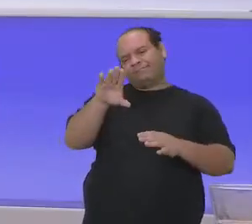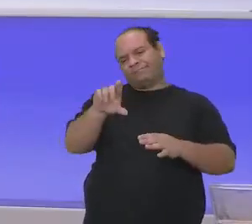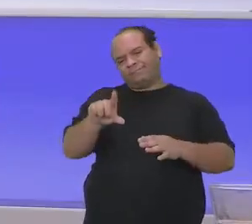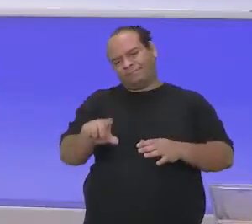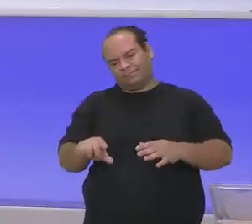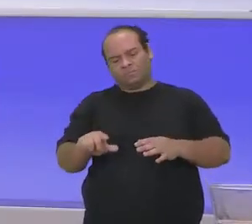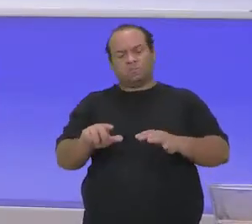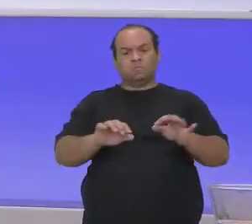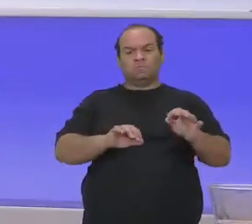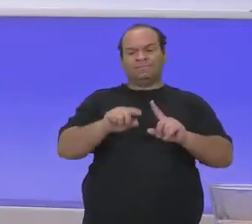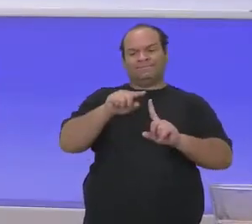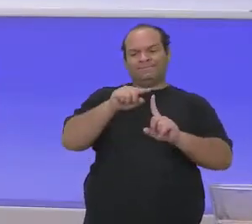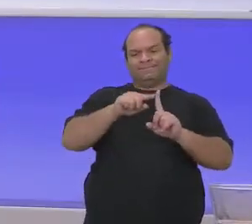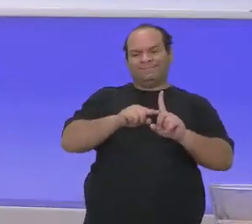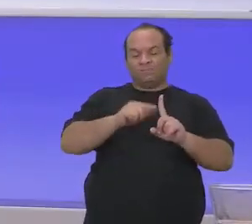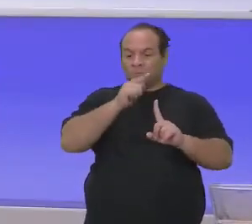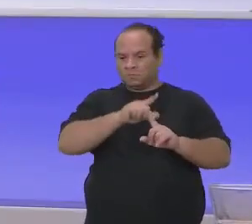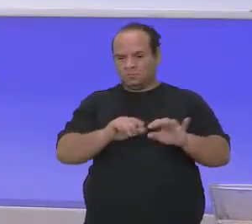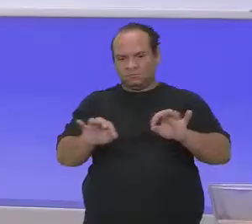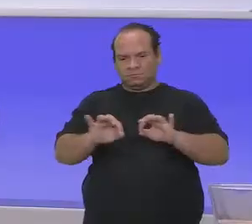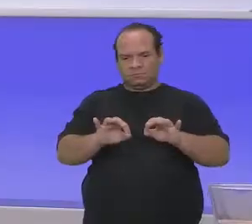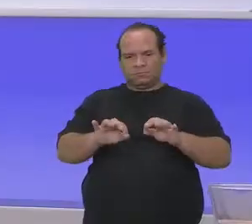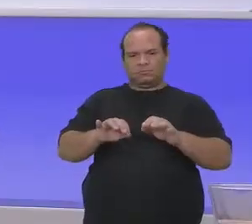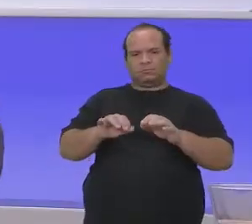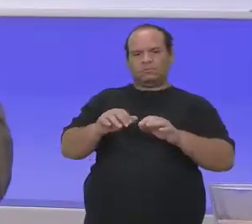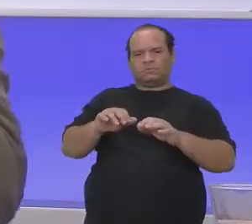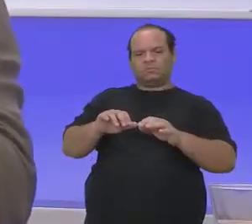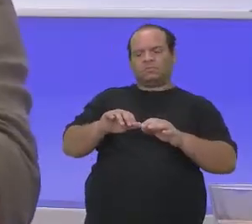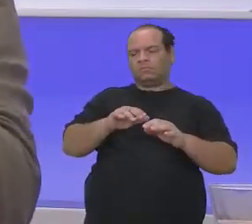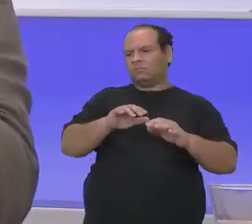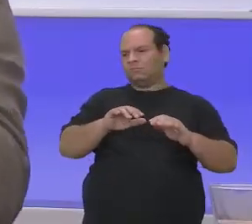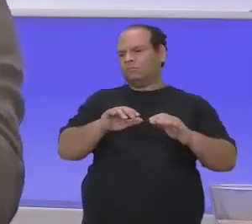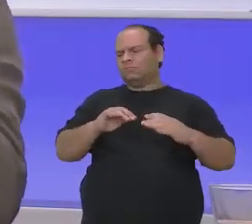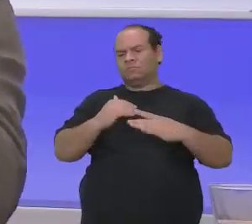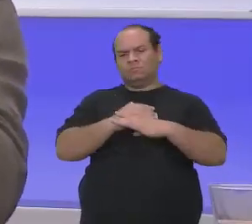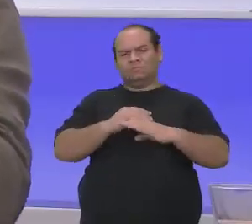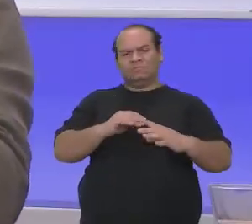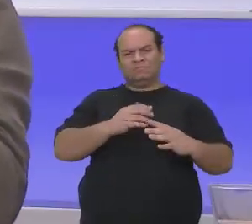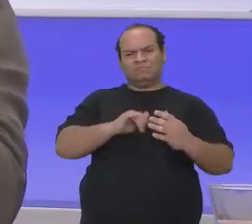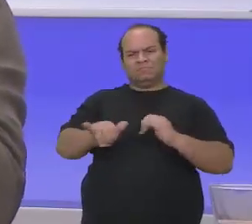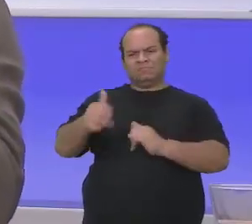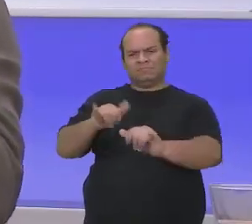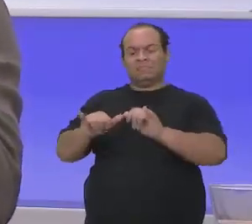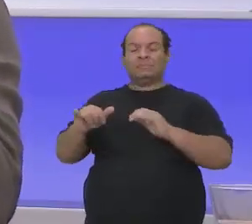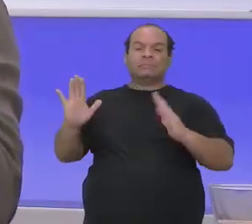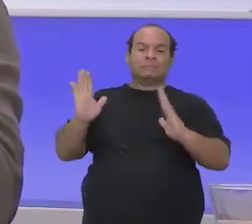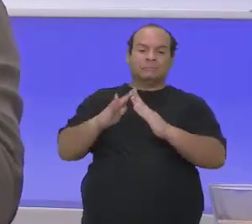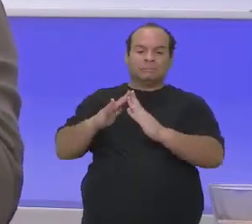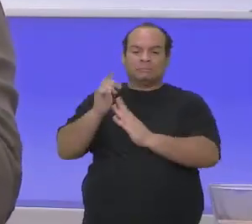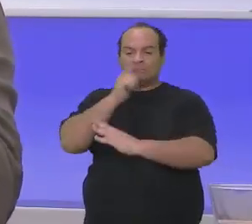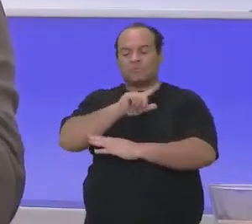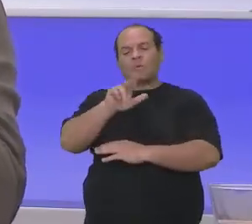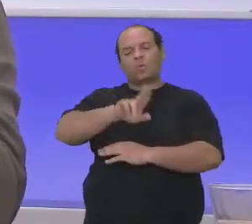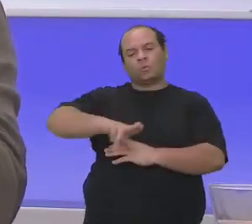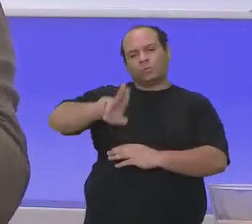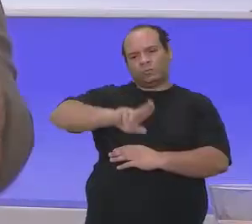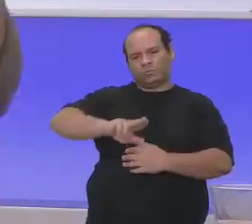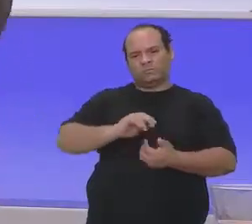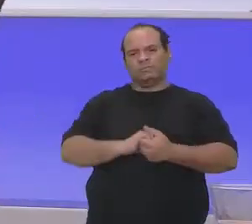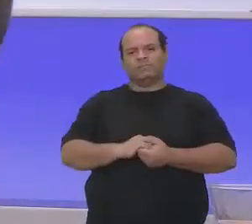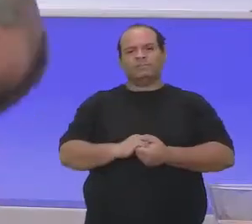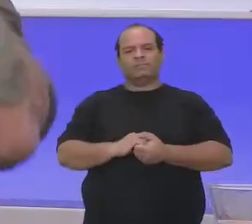essa tensão para que elas chegam entregue dentro das casas numa tensão adequada para o consumo. E aí uma